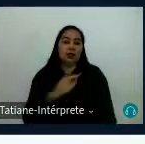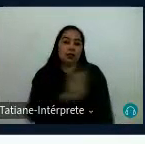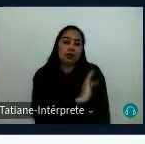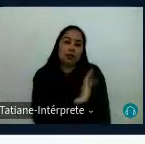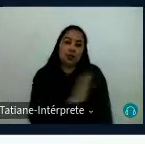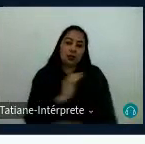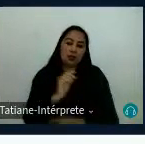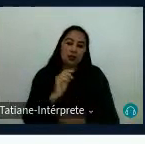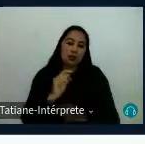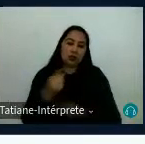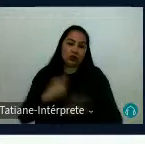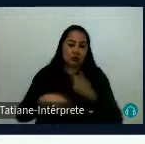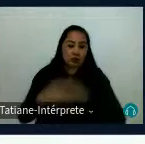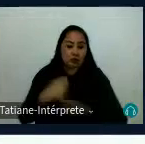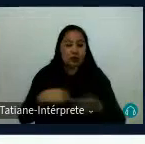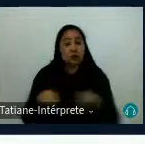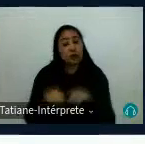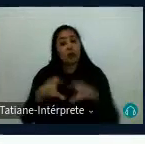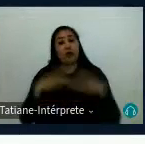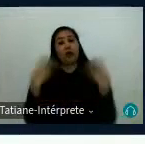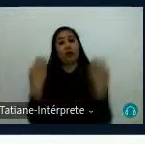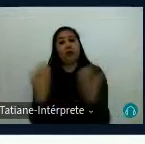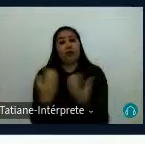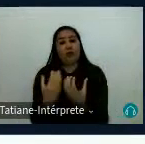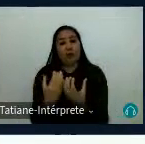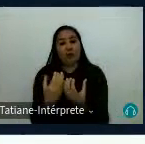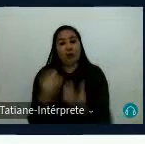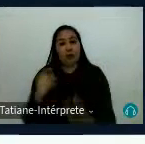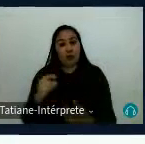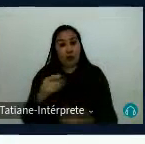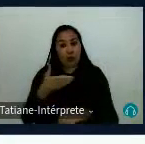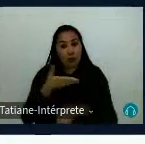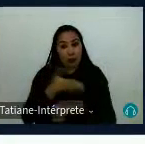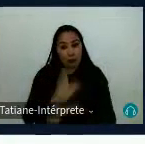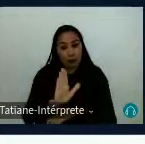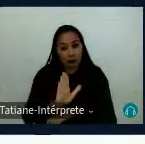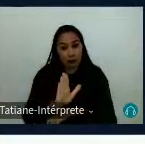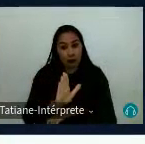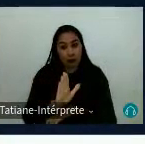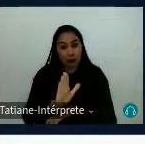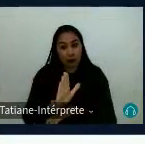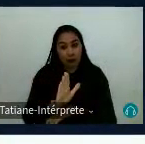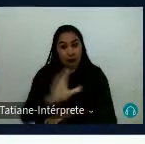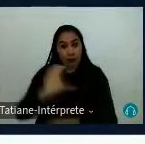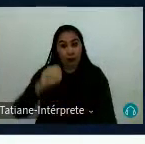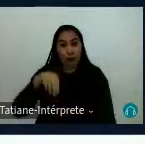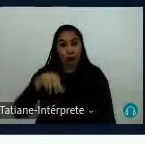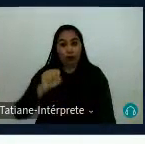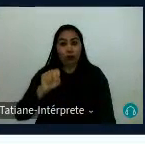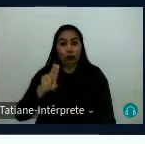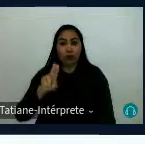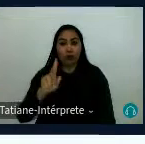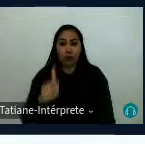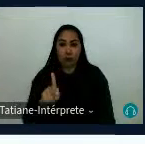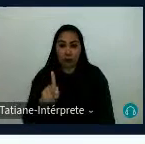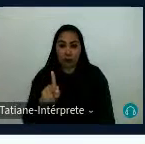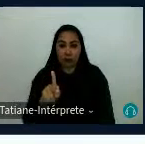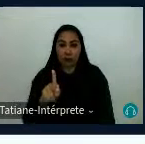a comunidade. Né? Então, ela foi aprovada pelo CONSUP, e o CONSUP, ele é um órgão, né, que